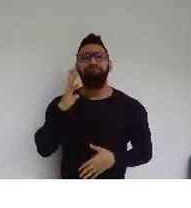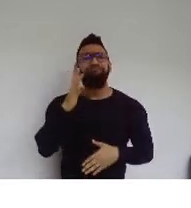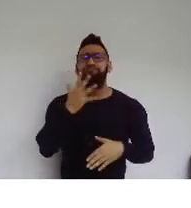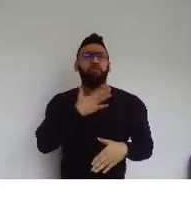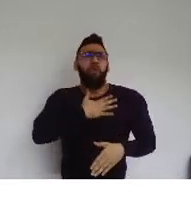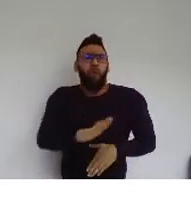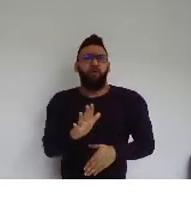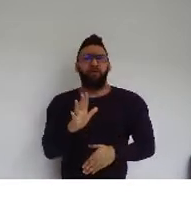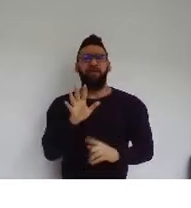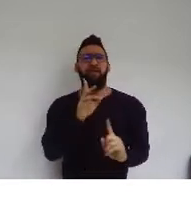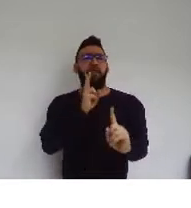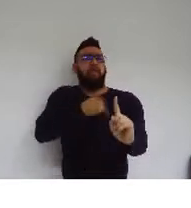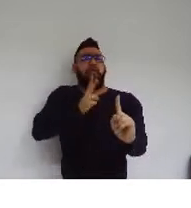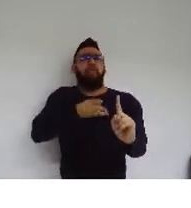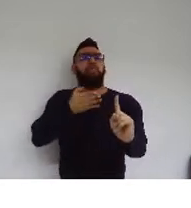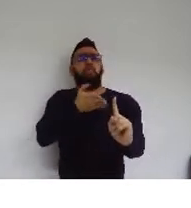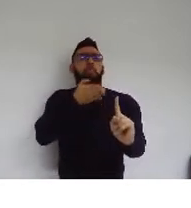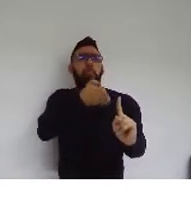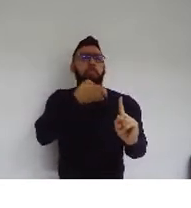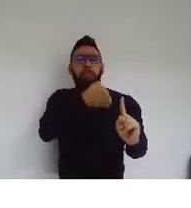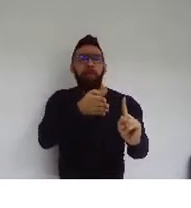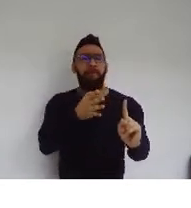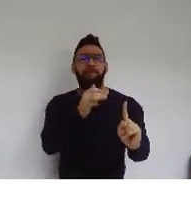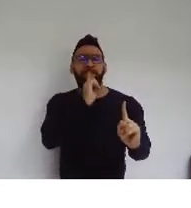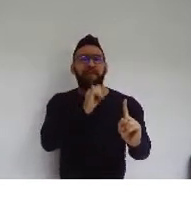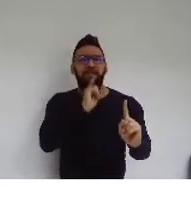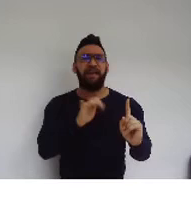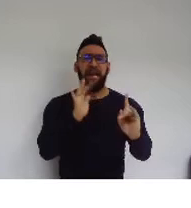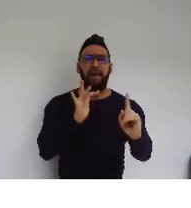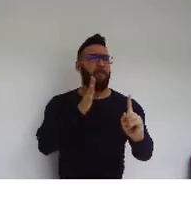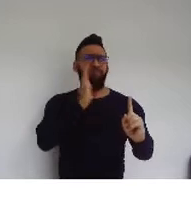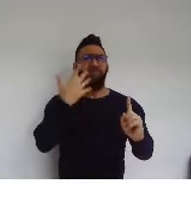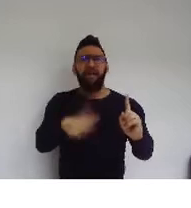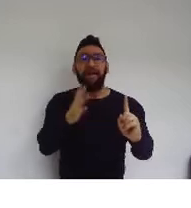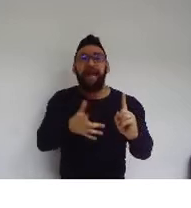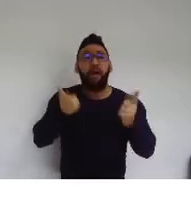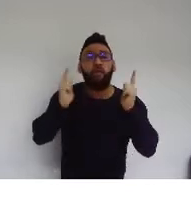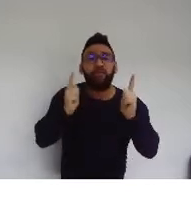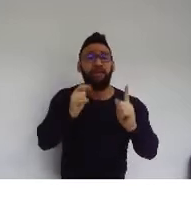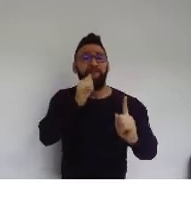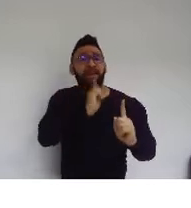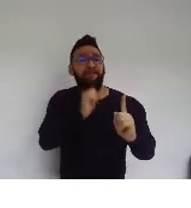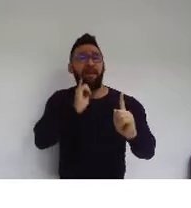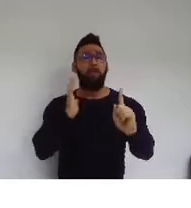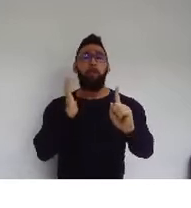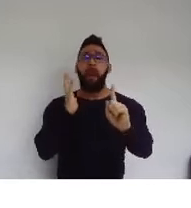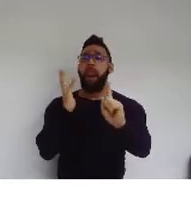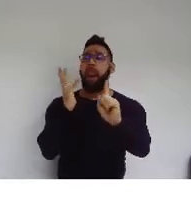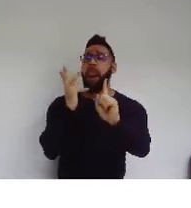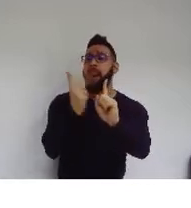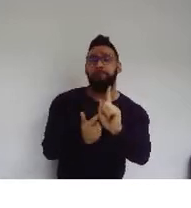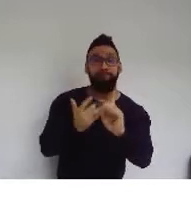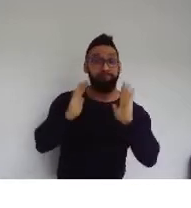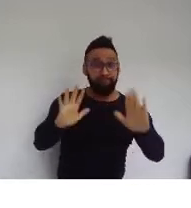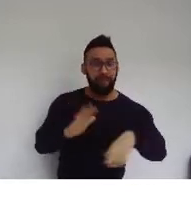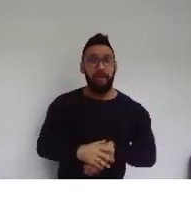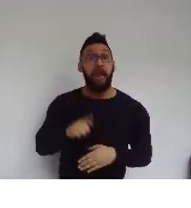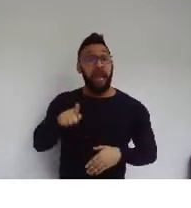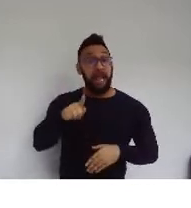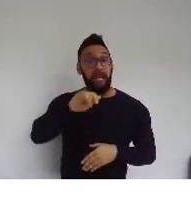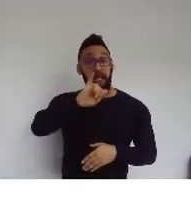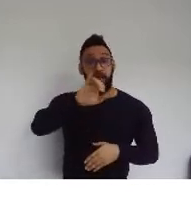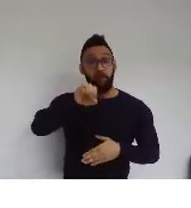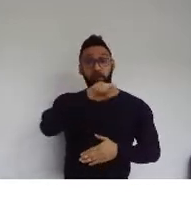ou daqueles da paisagem semiótica queer no parque. No entanto, João qualifica essa prática online